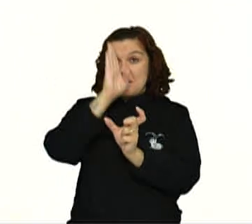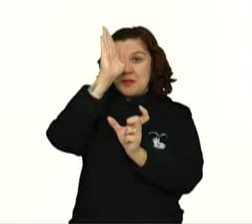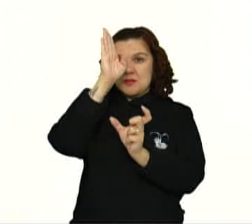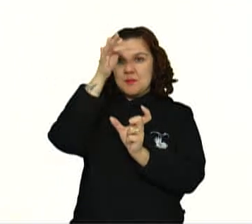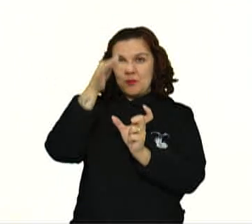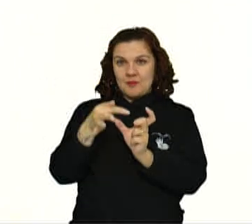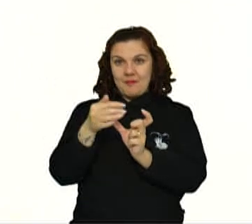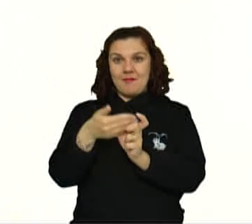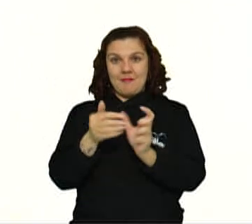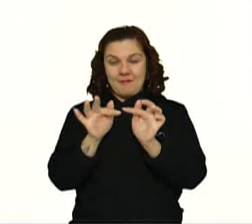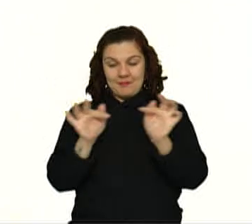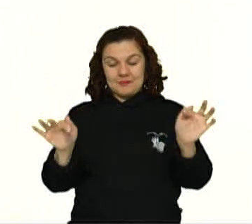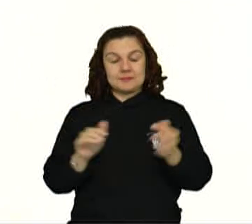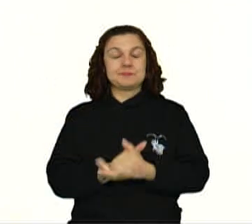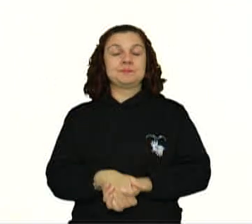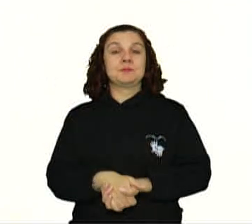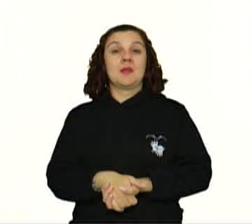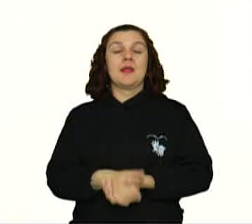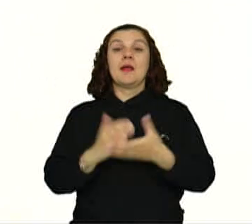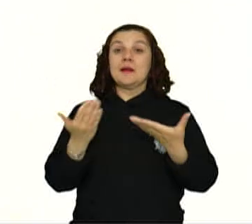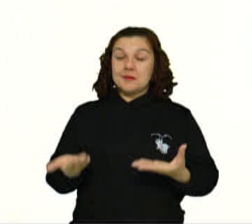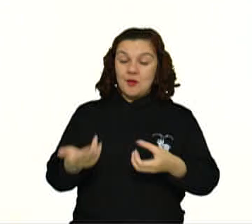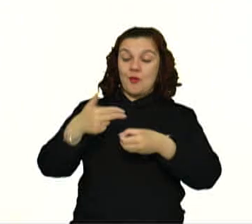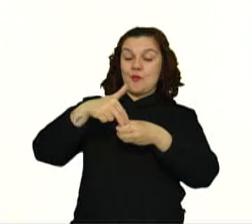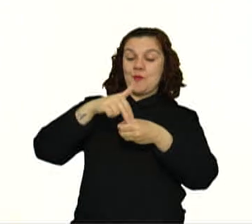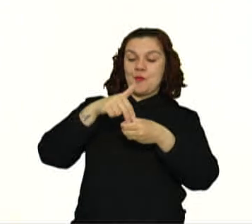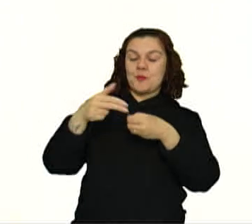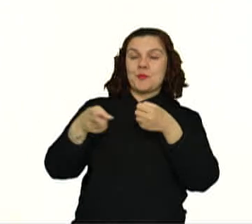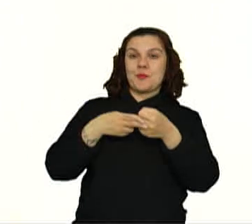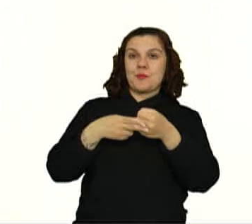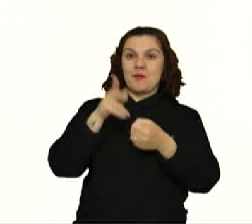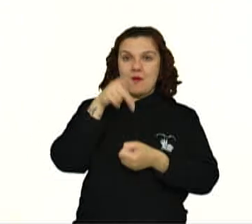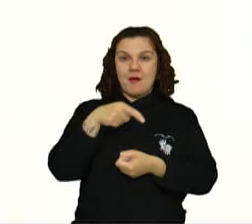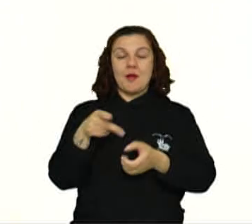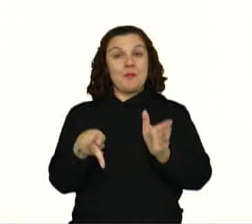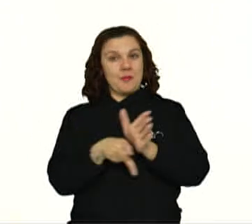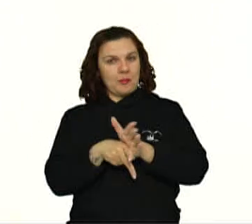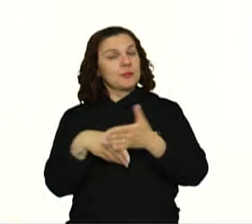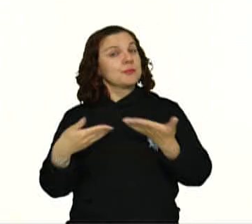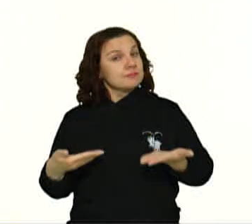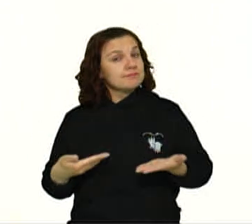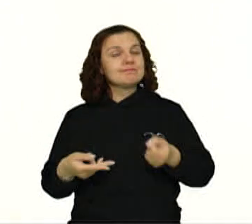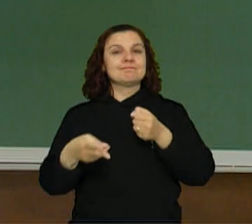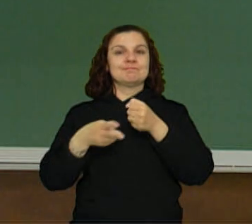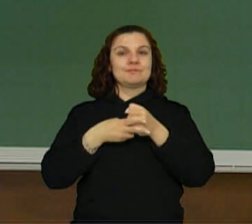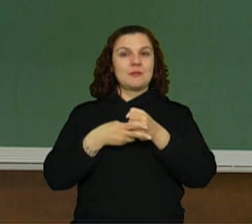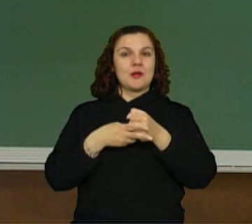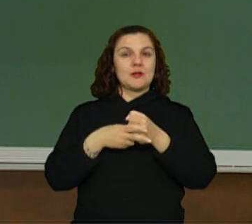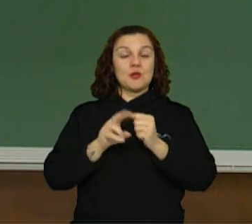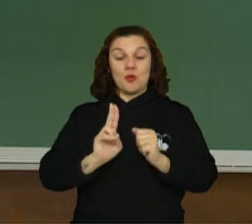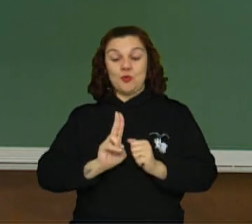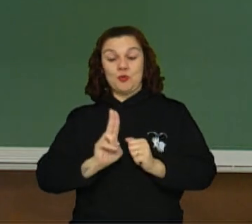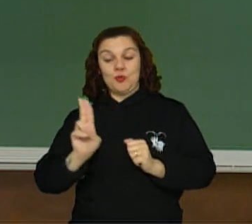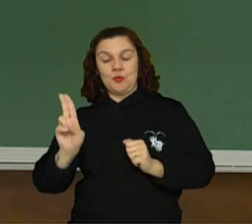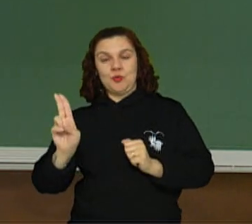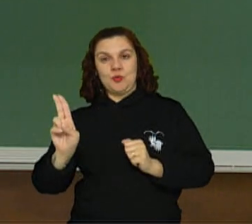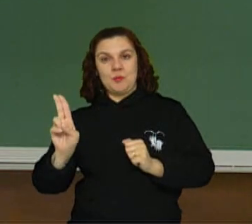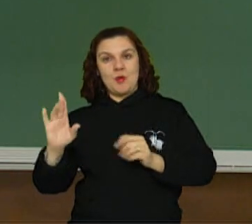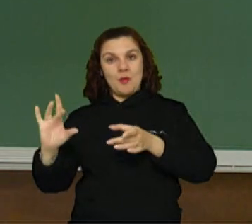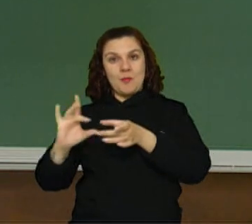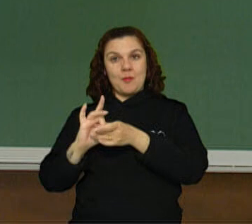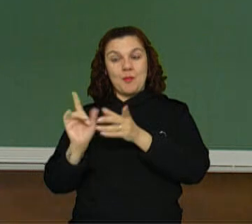declaração. Então, o núcleo verbal é o verbo, ok? Do nominal é